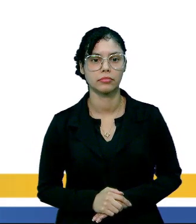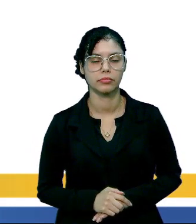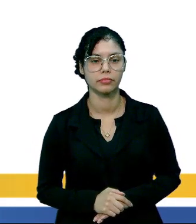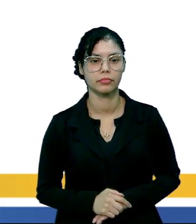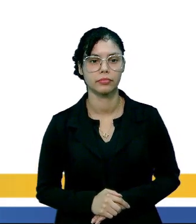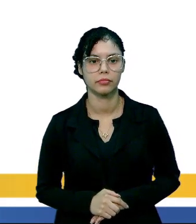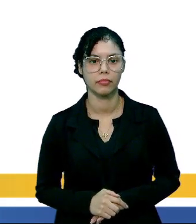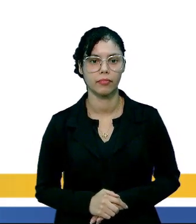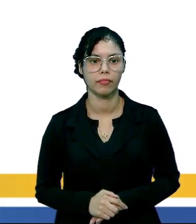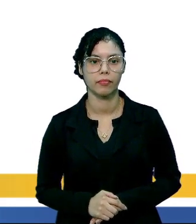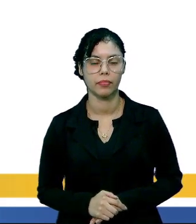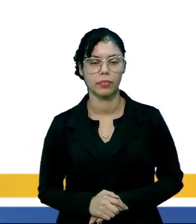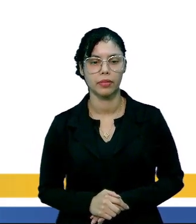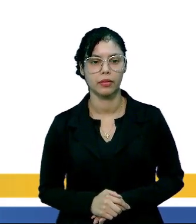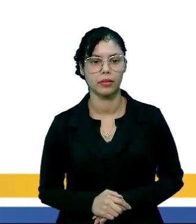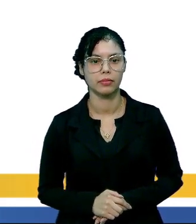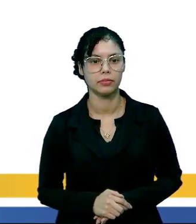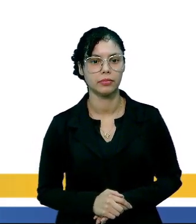Continuando.